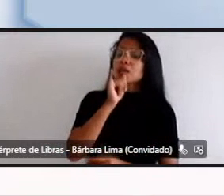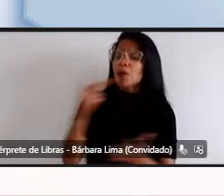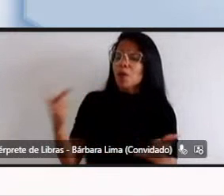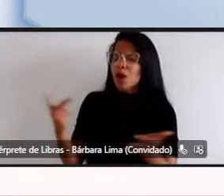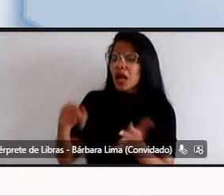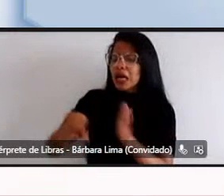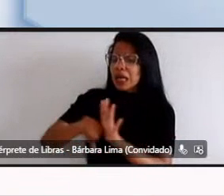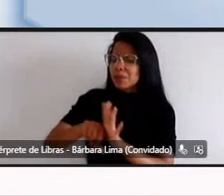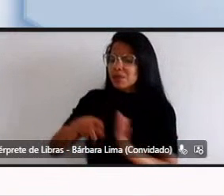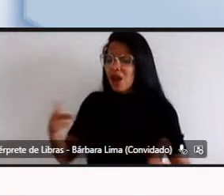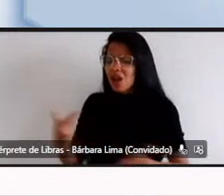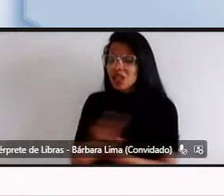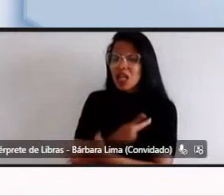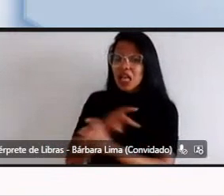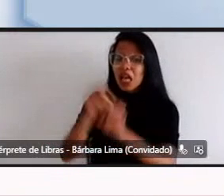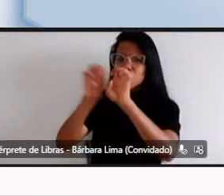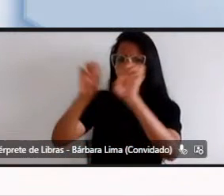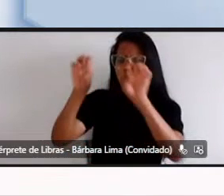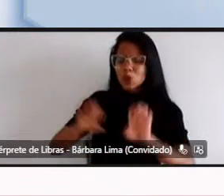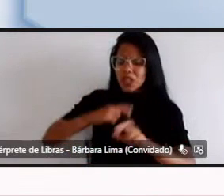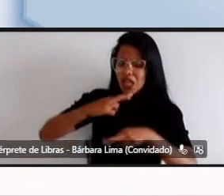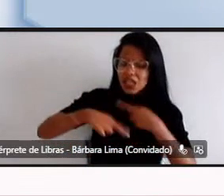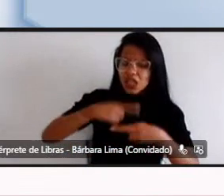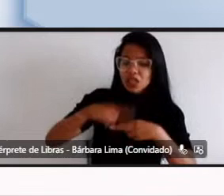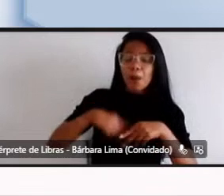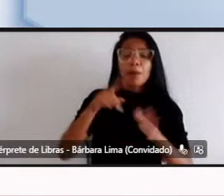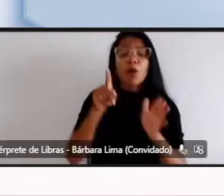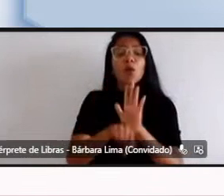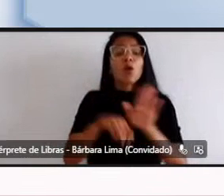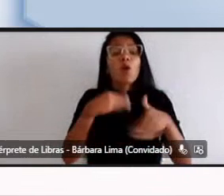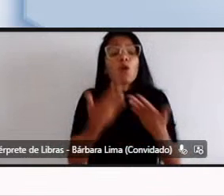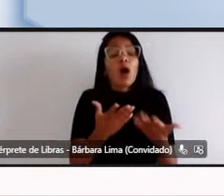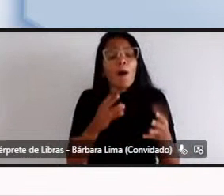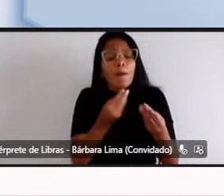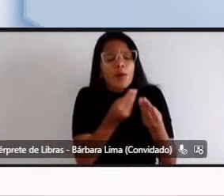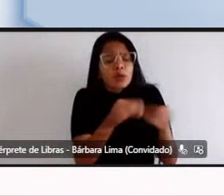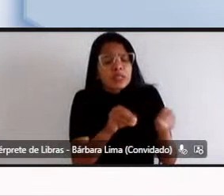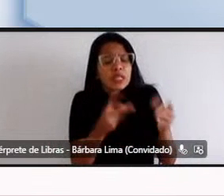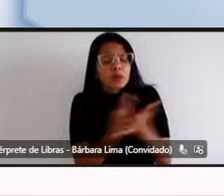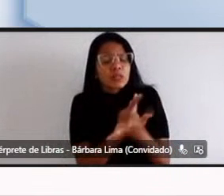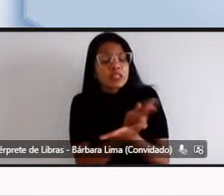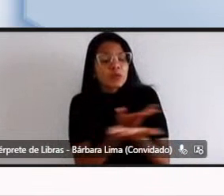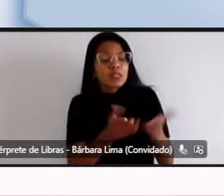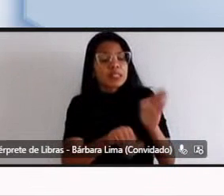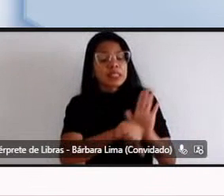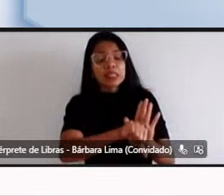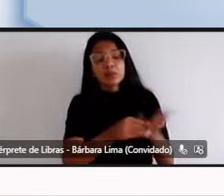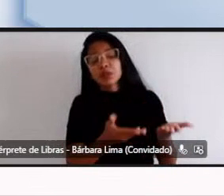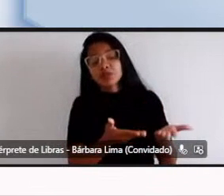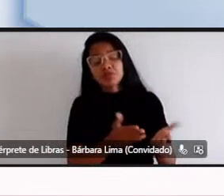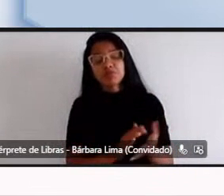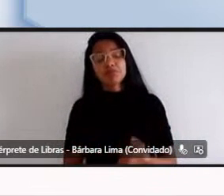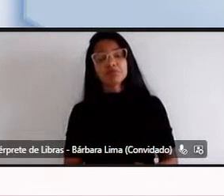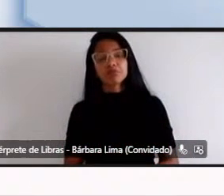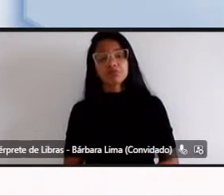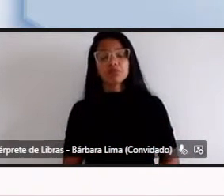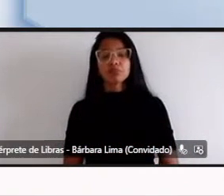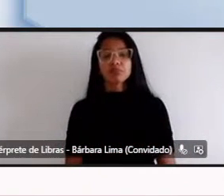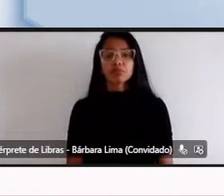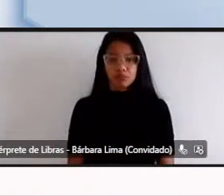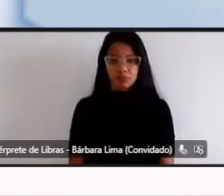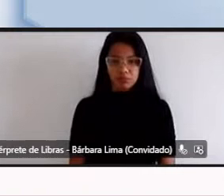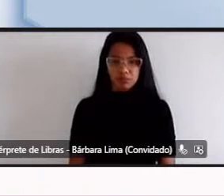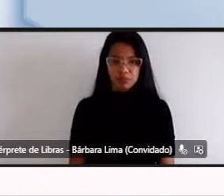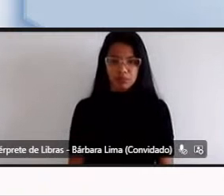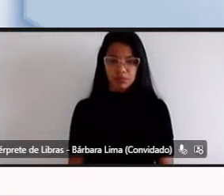a estrutura da justiça restaurativa pergunta quais são os danos decorrentes desse crime. The restorative